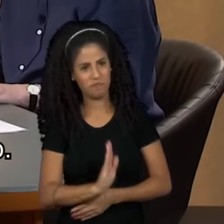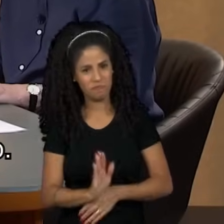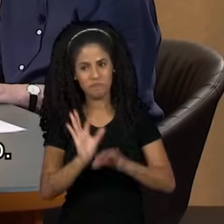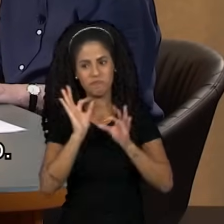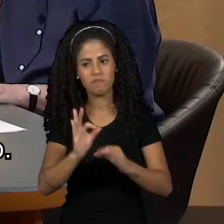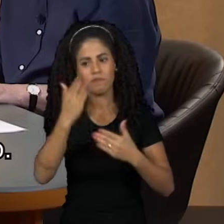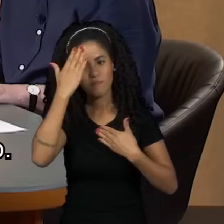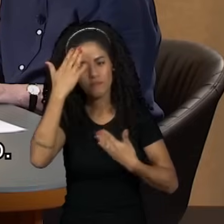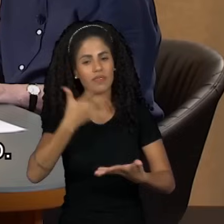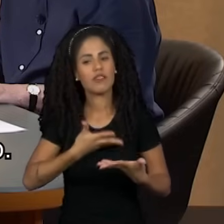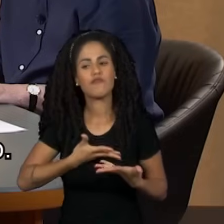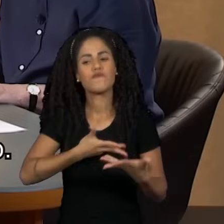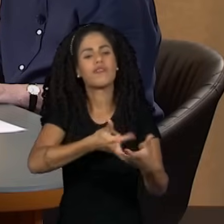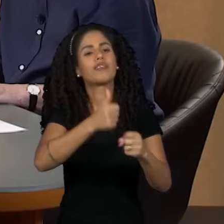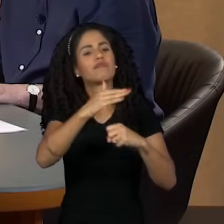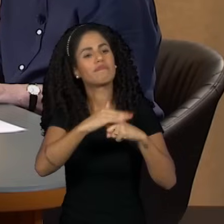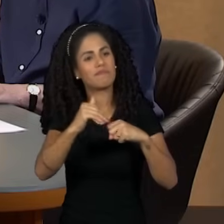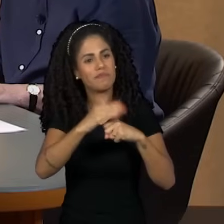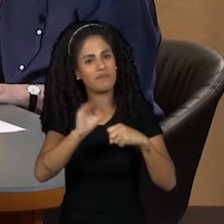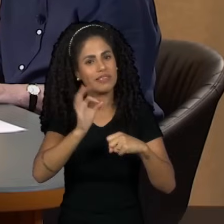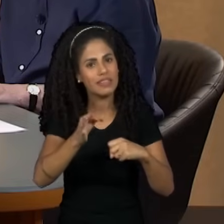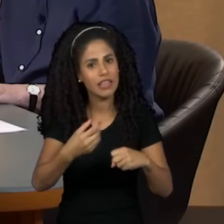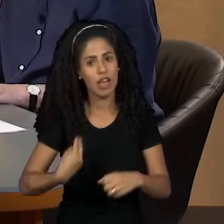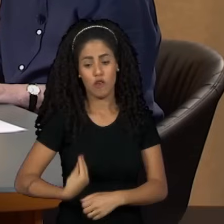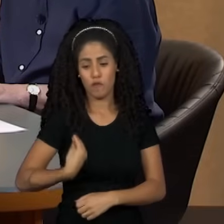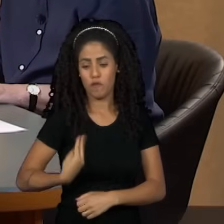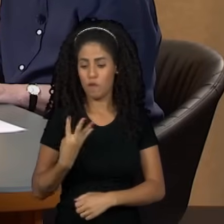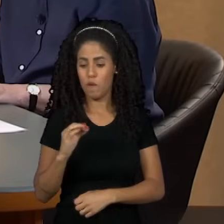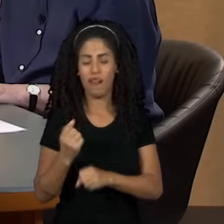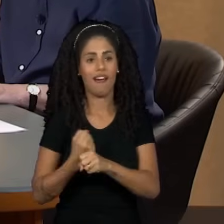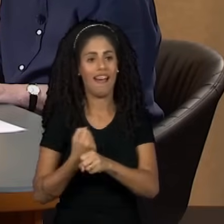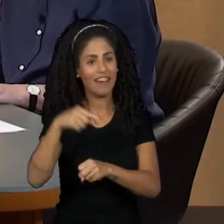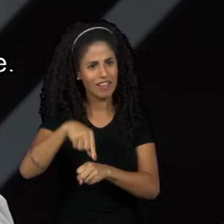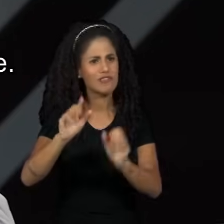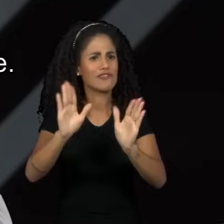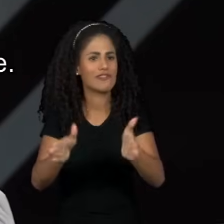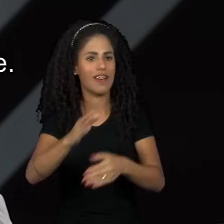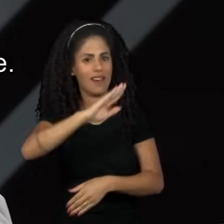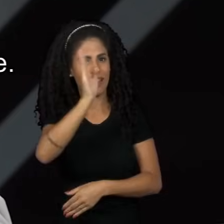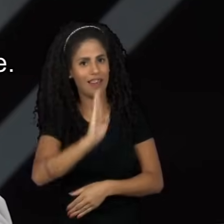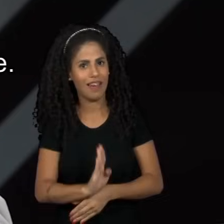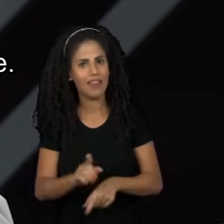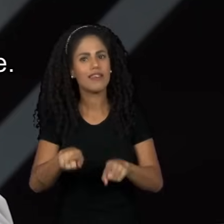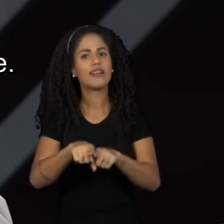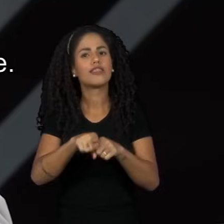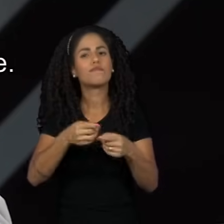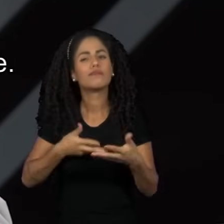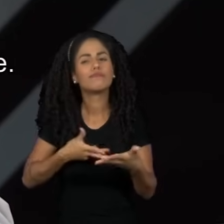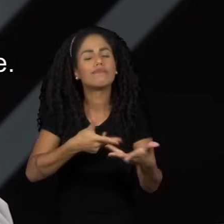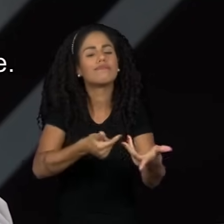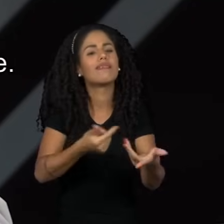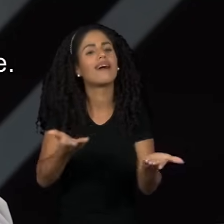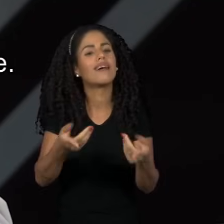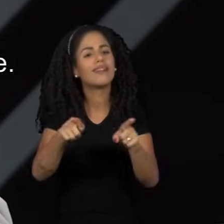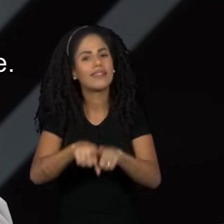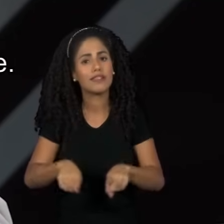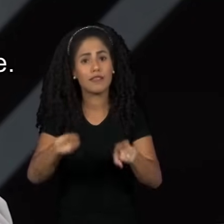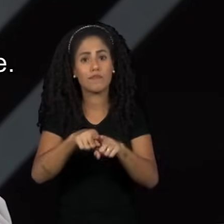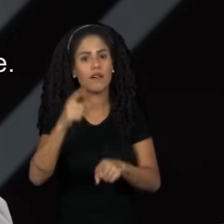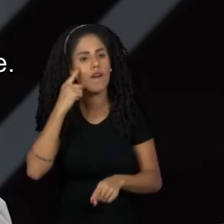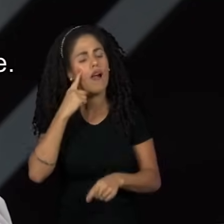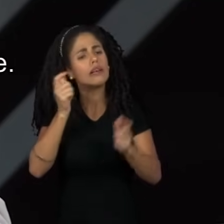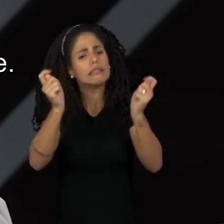de me ter acolhido. Eu já vivo 40 anos aqui neste país, de me ter acolhido e de me ter dado